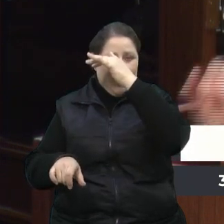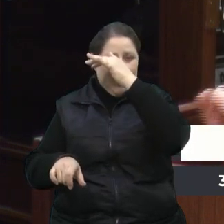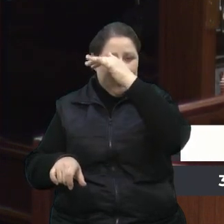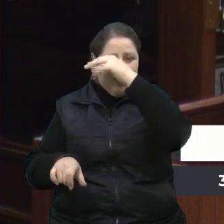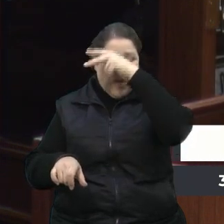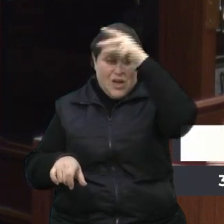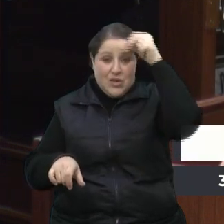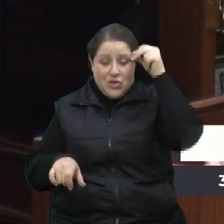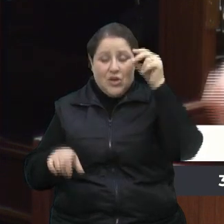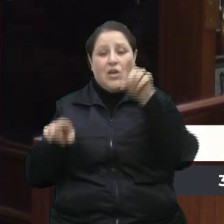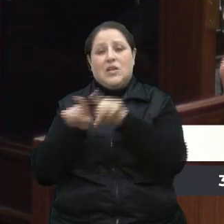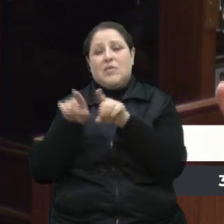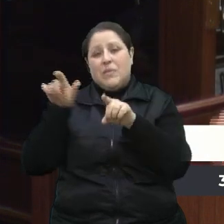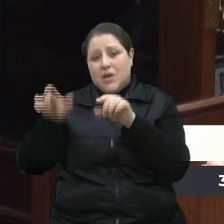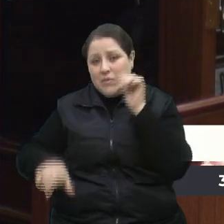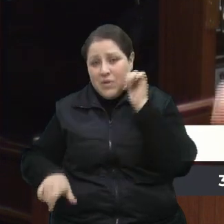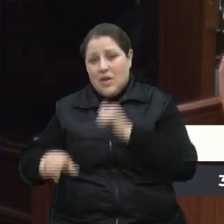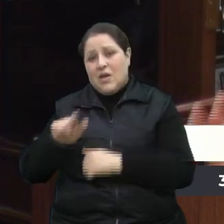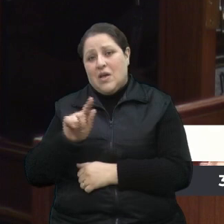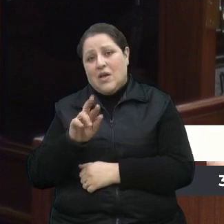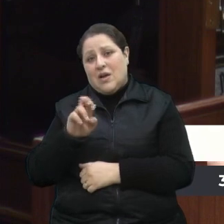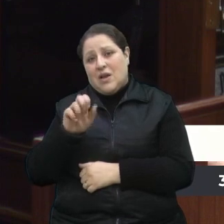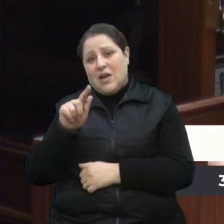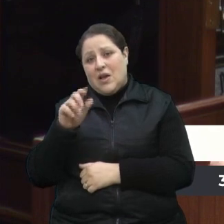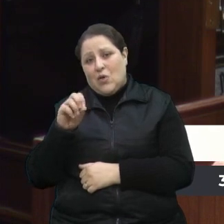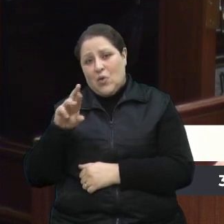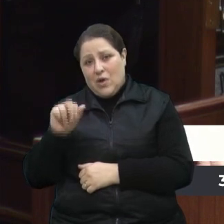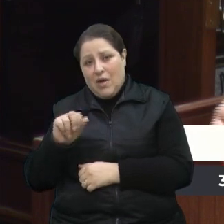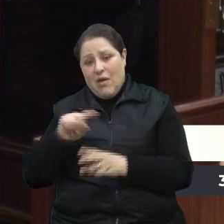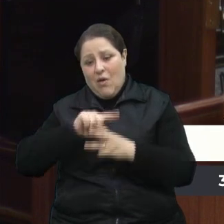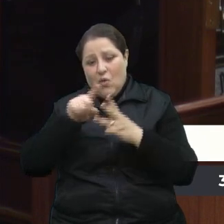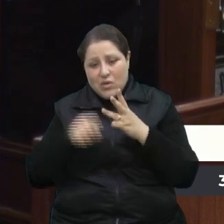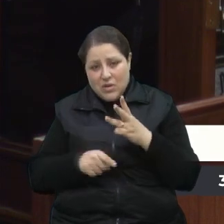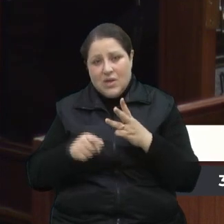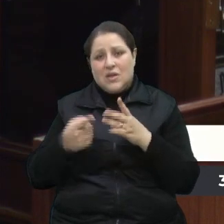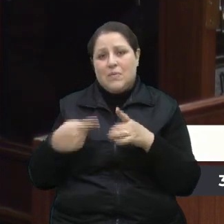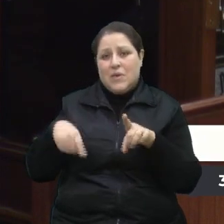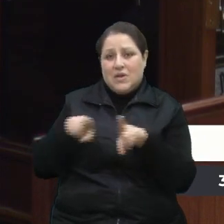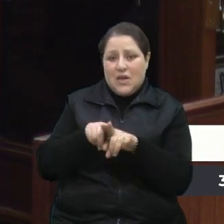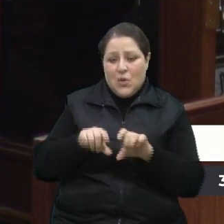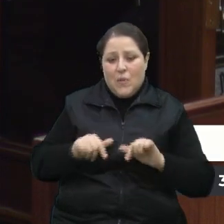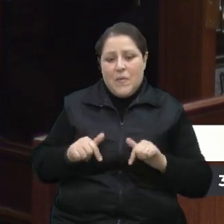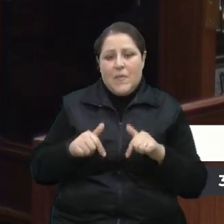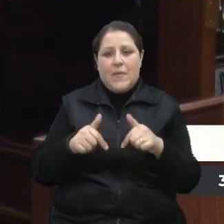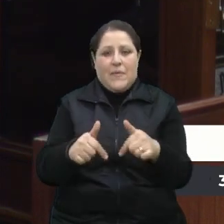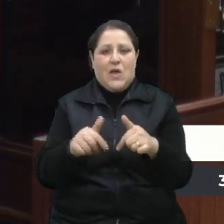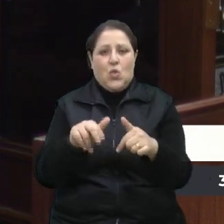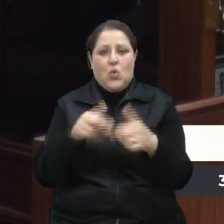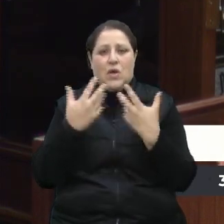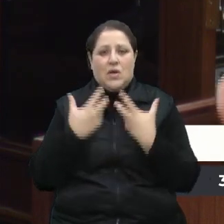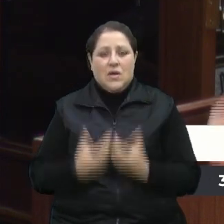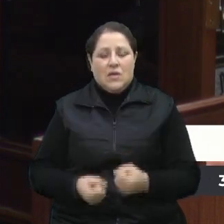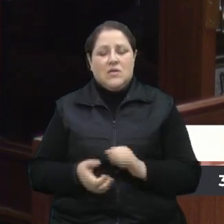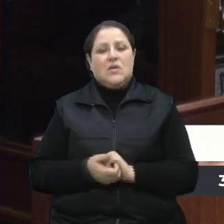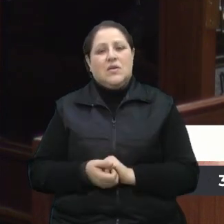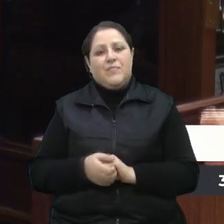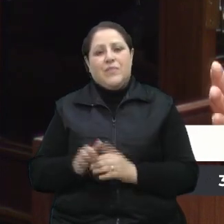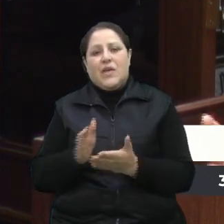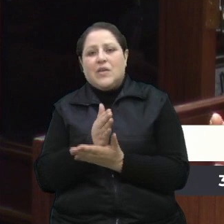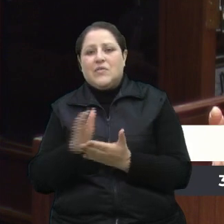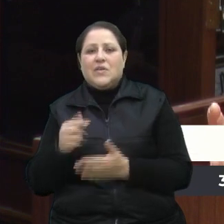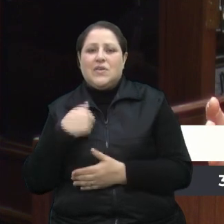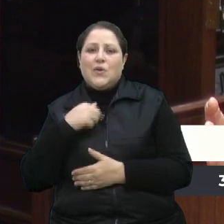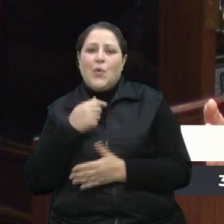três parceiros nessa luta incansável e que infelizmente muitas vezes quando eu cobrei me diziam